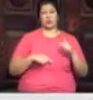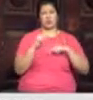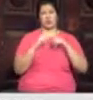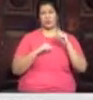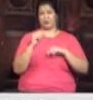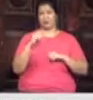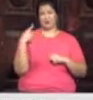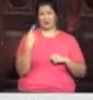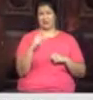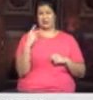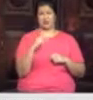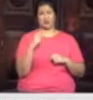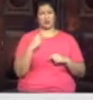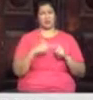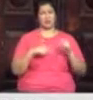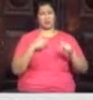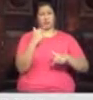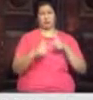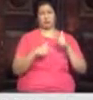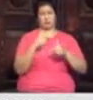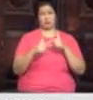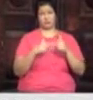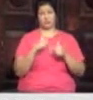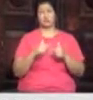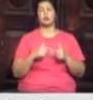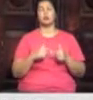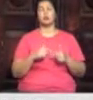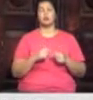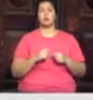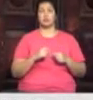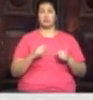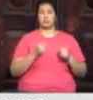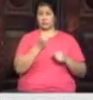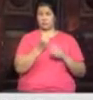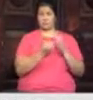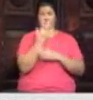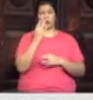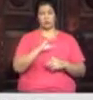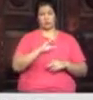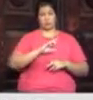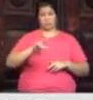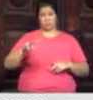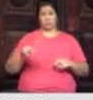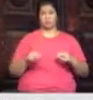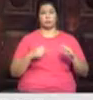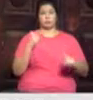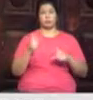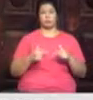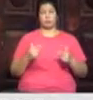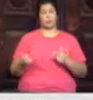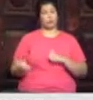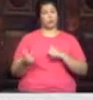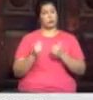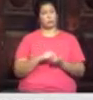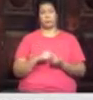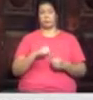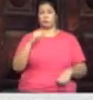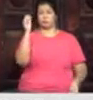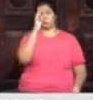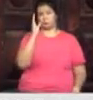entre uma legislação trabalhista flexível e a geração de emprego. Ao contrário, em países onde a desregulamentação cresceu, o